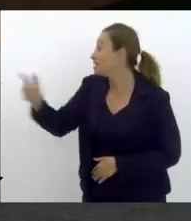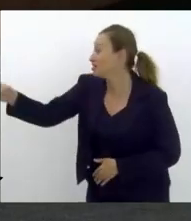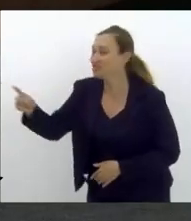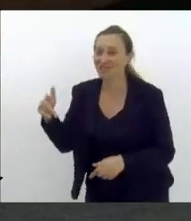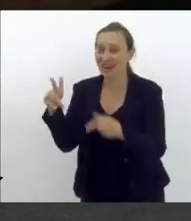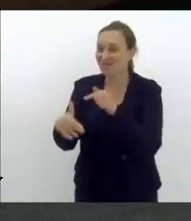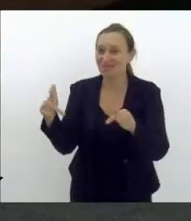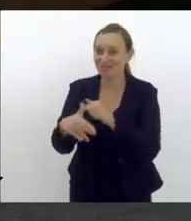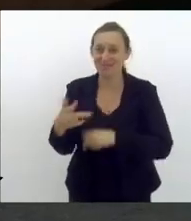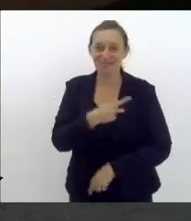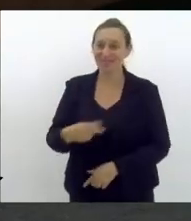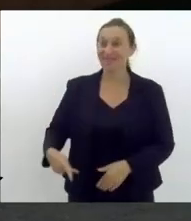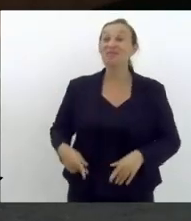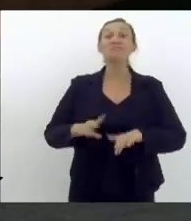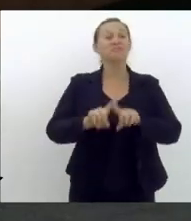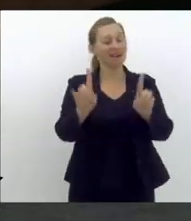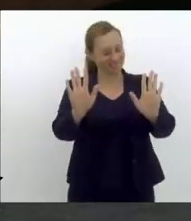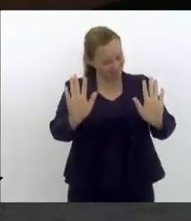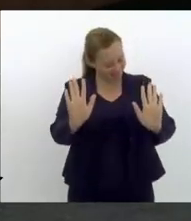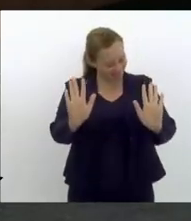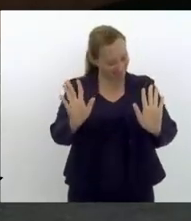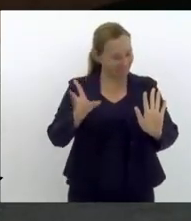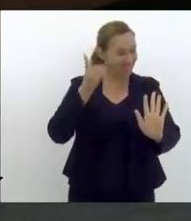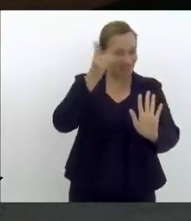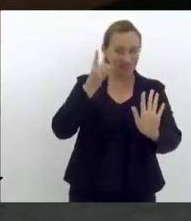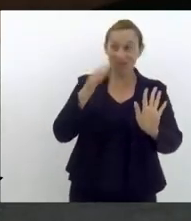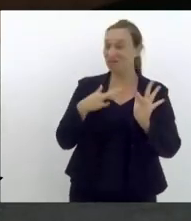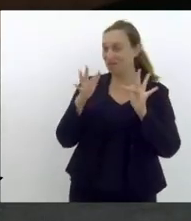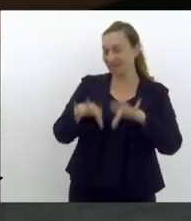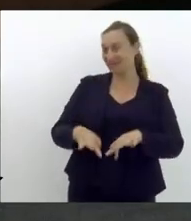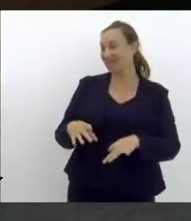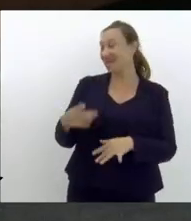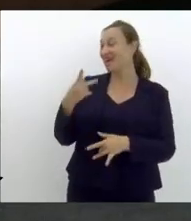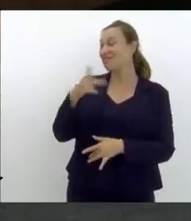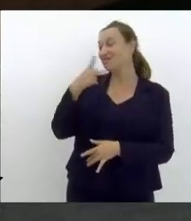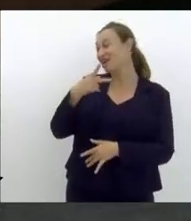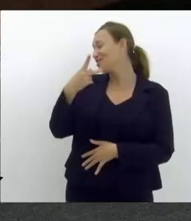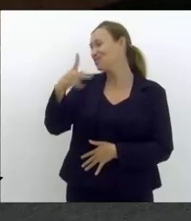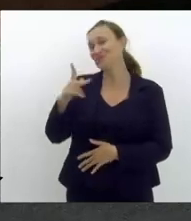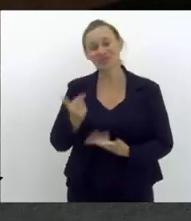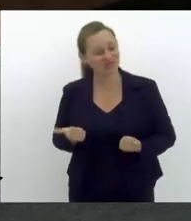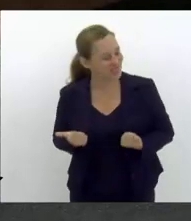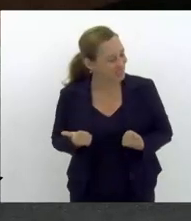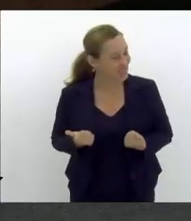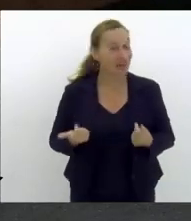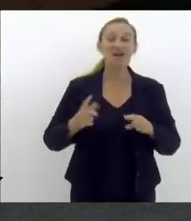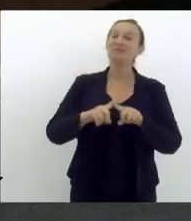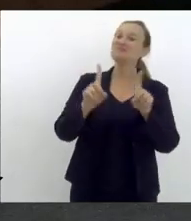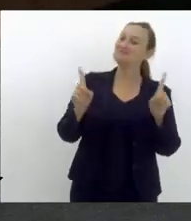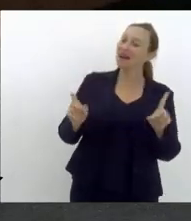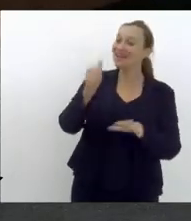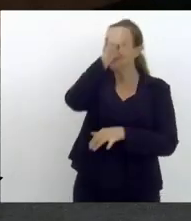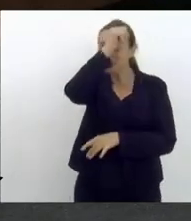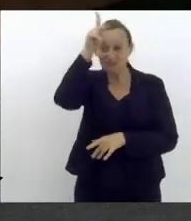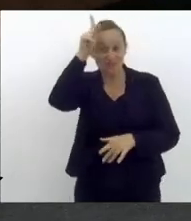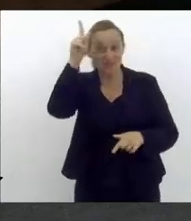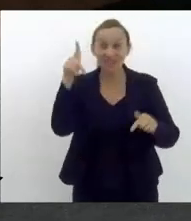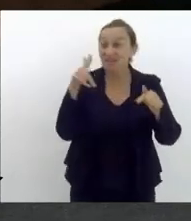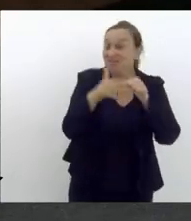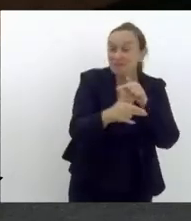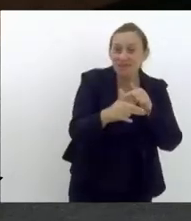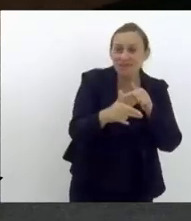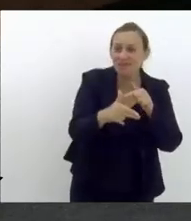para interromper mas aí Deputado eu vou encerrar porque a falha é sua mas o prefeito atrapalhou